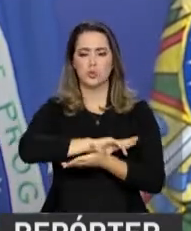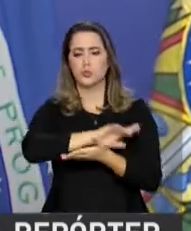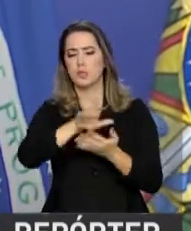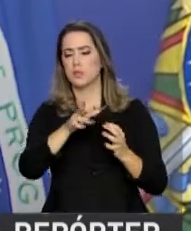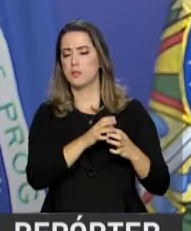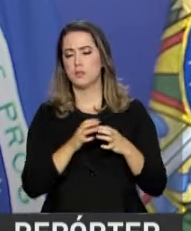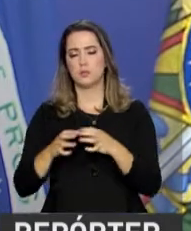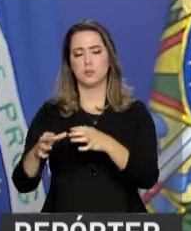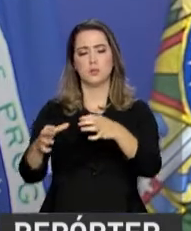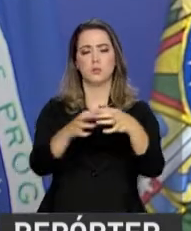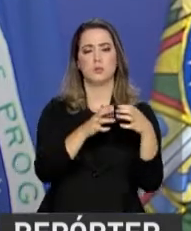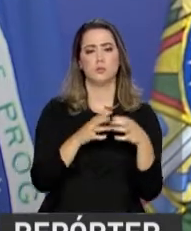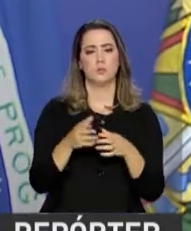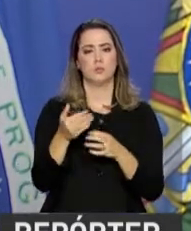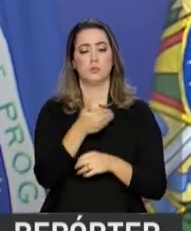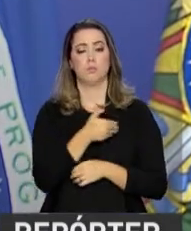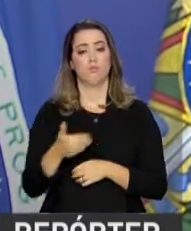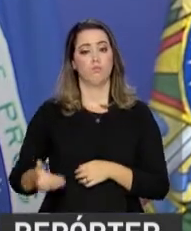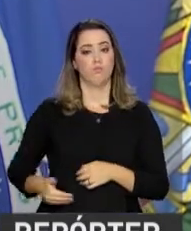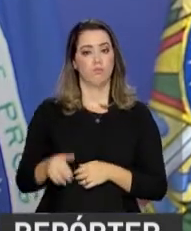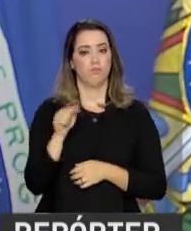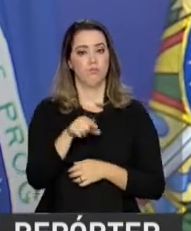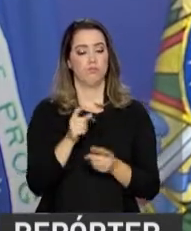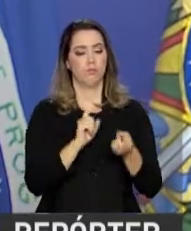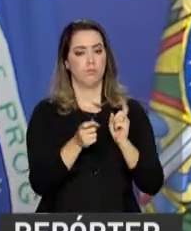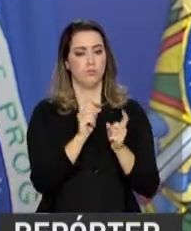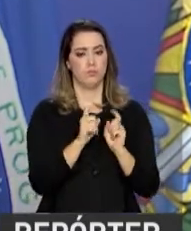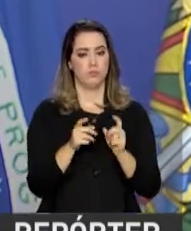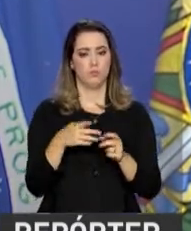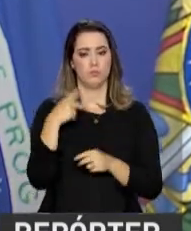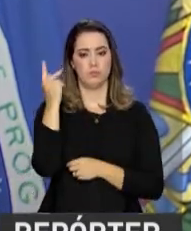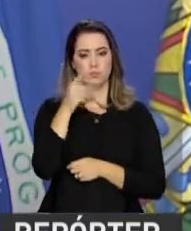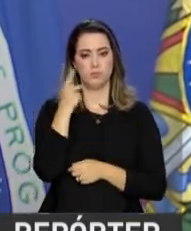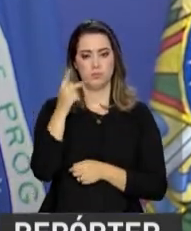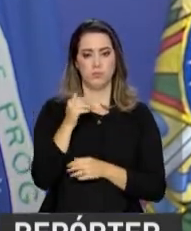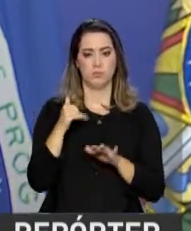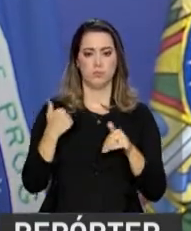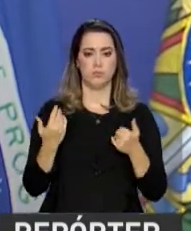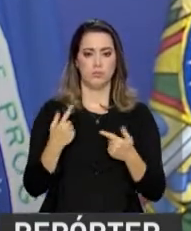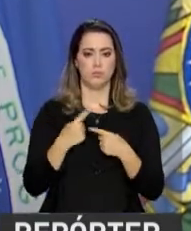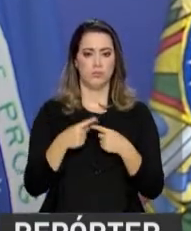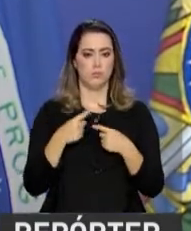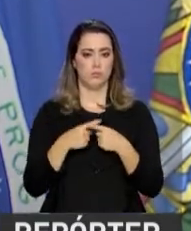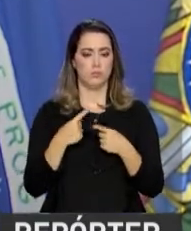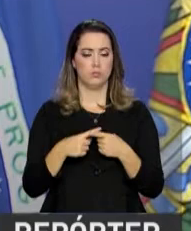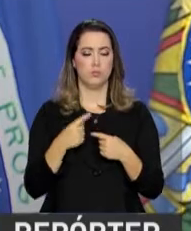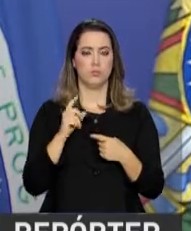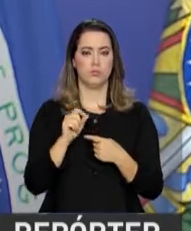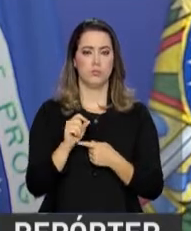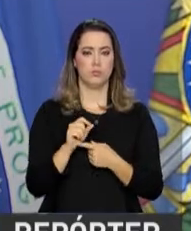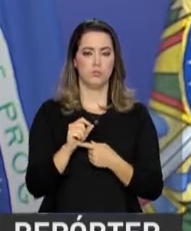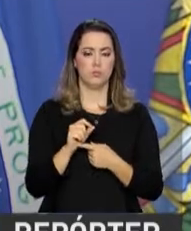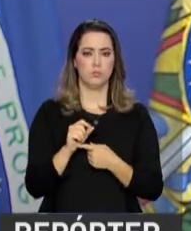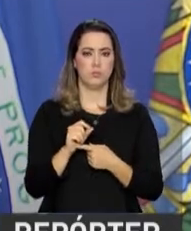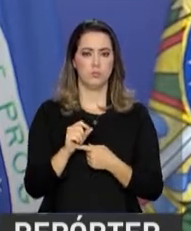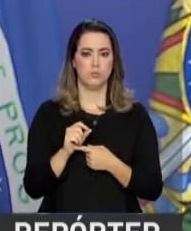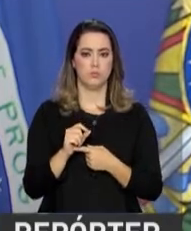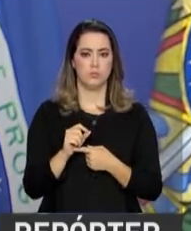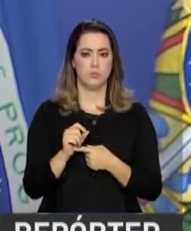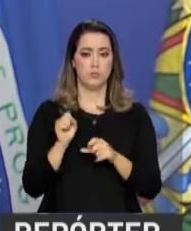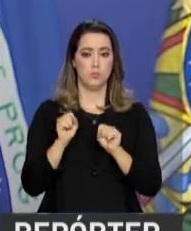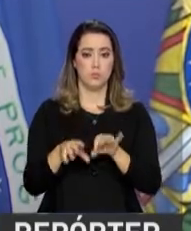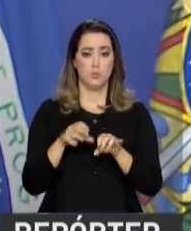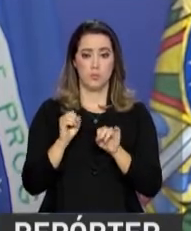áreas governamentais na administração da política em função precisamente é da